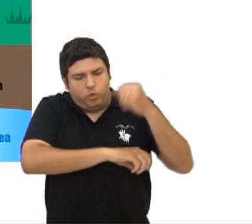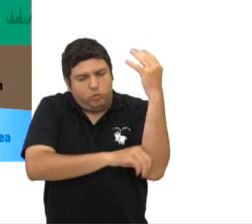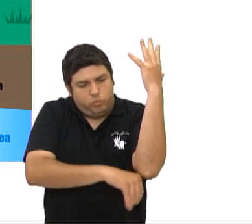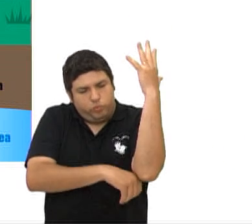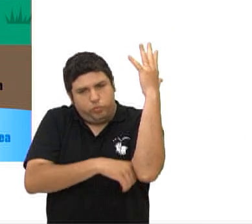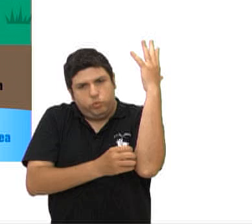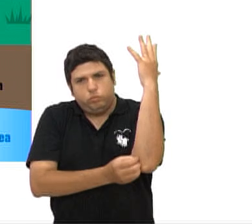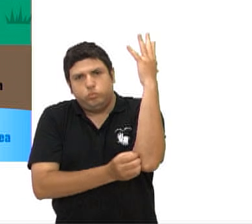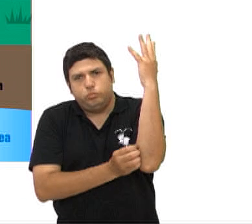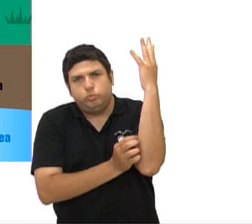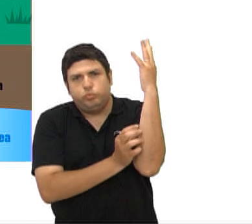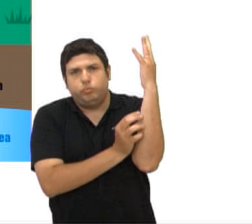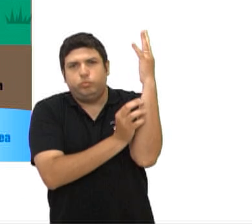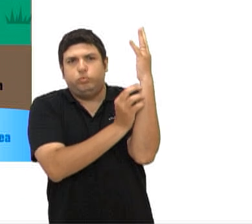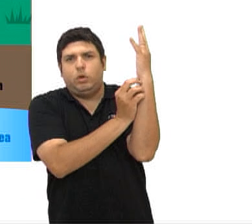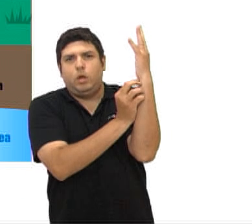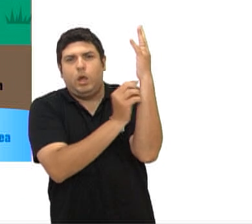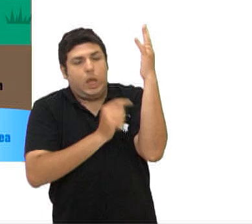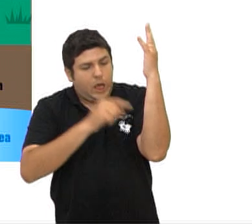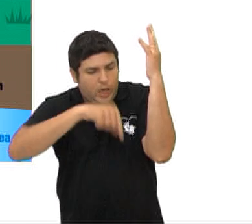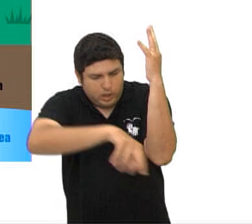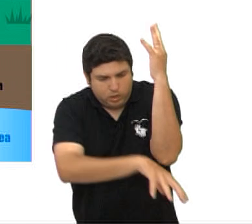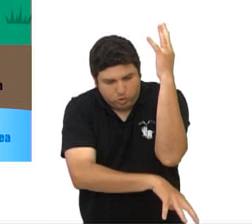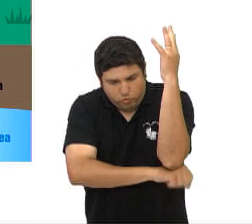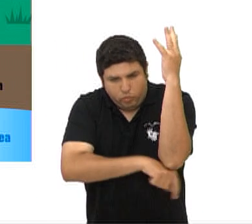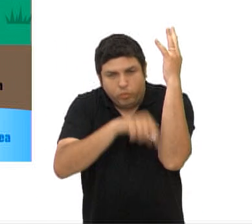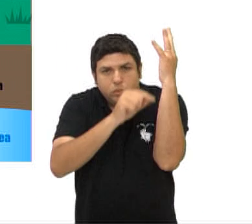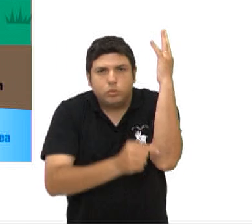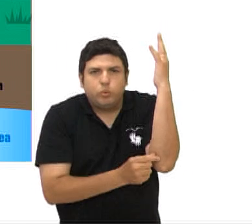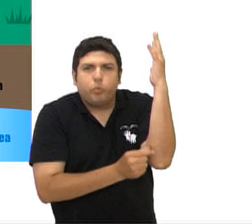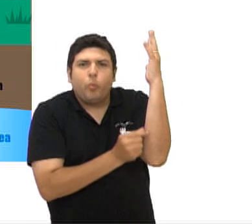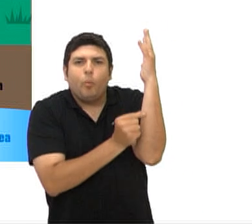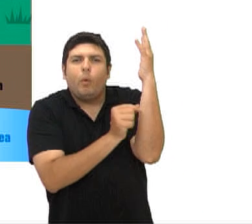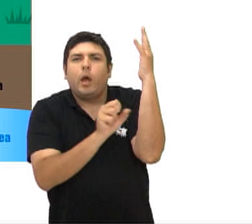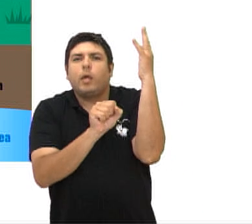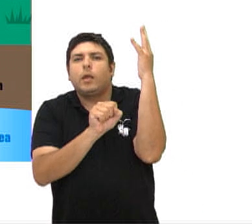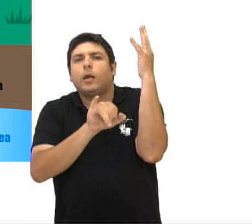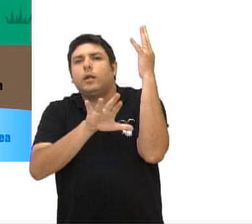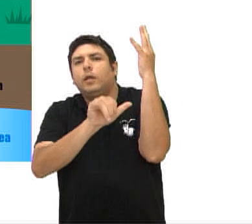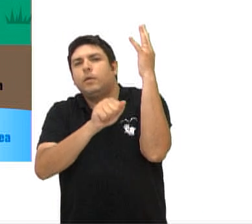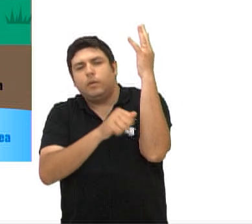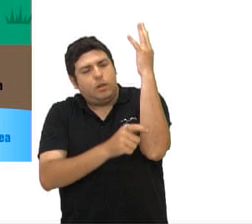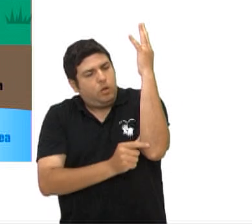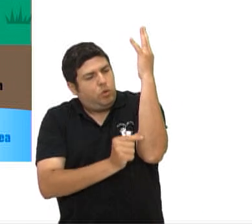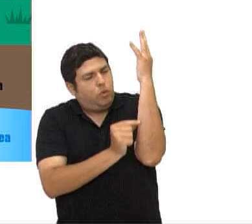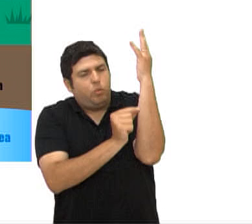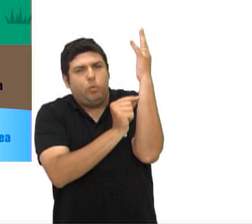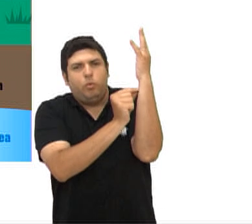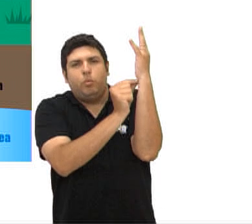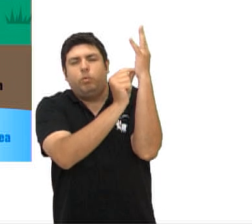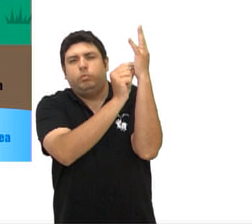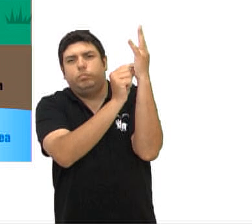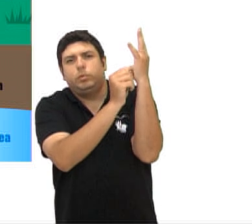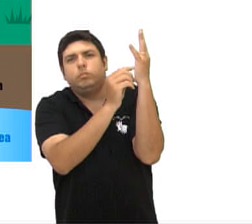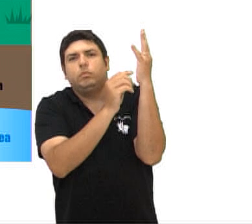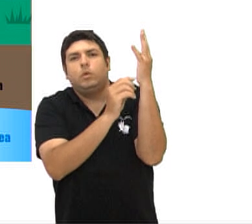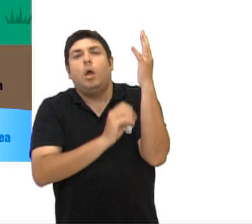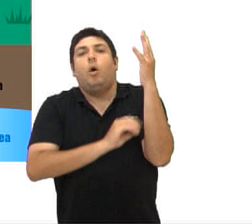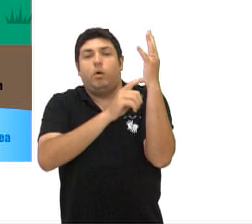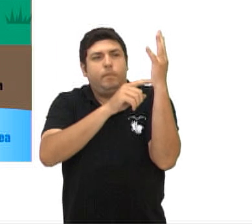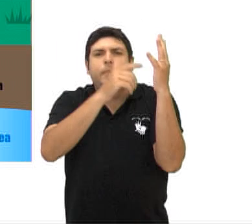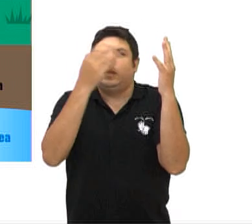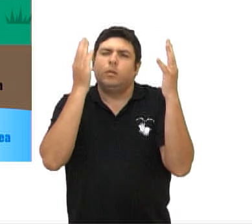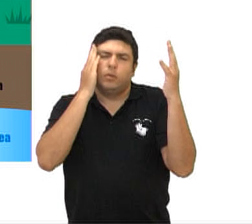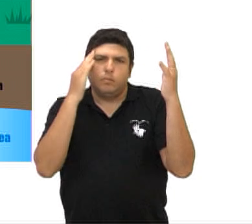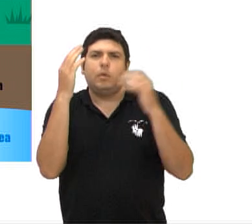Essa água, então, vai servir ali para formar a seiva bruta, depois é elaborada, vai, enfim, né? E a planta